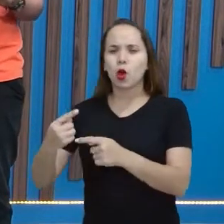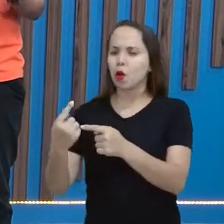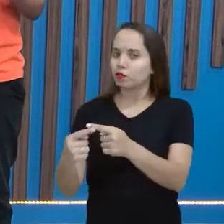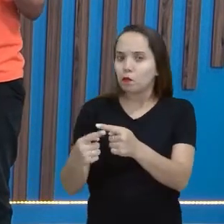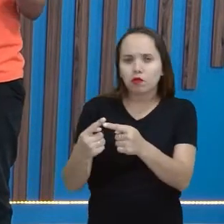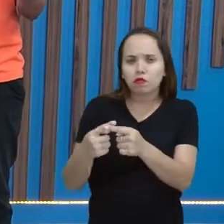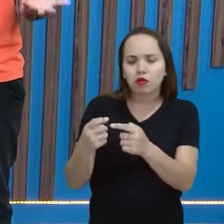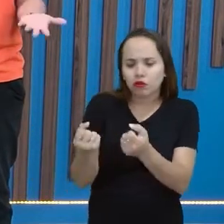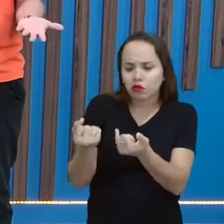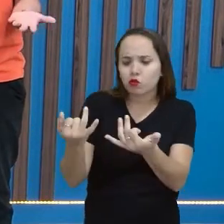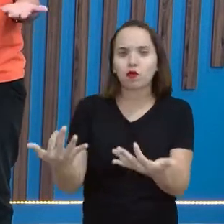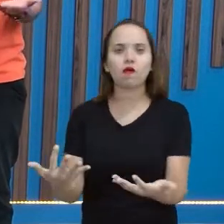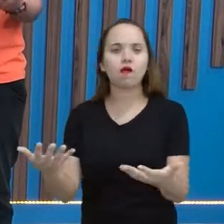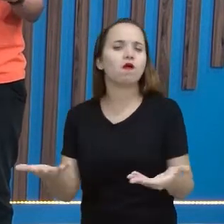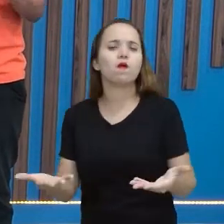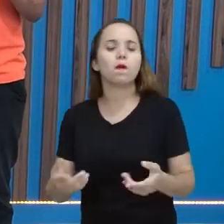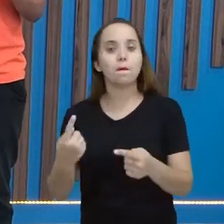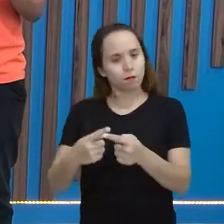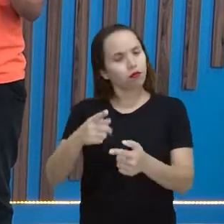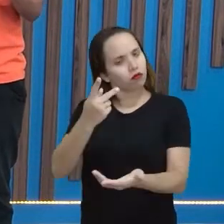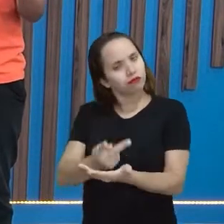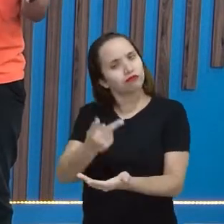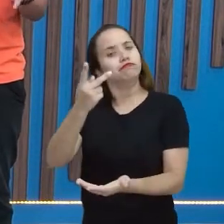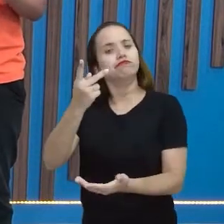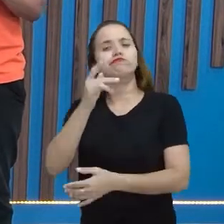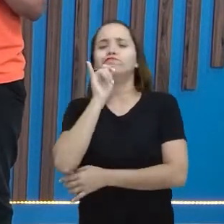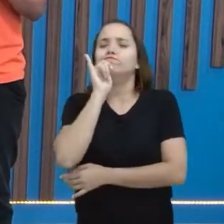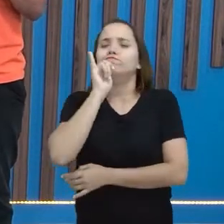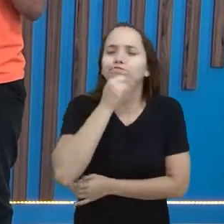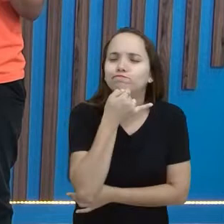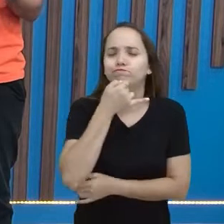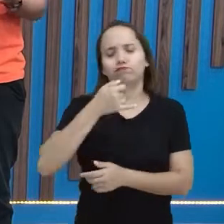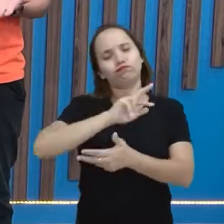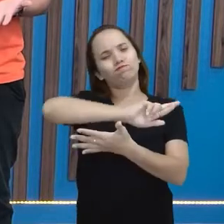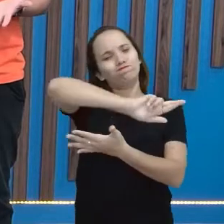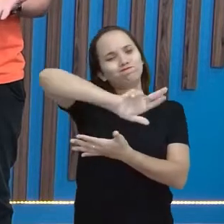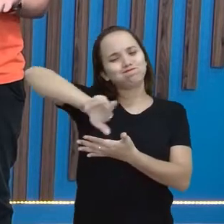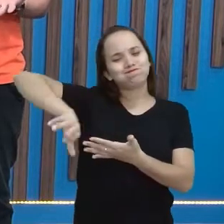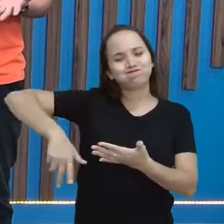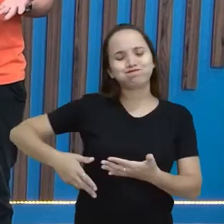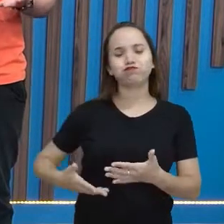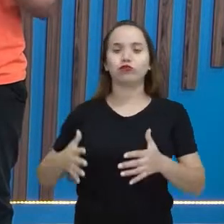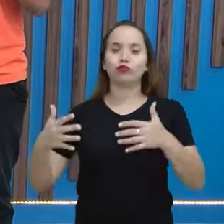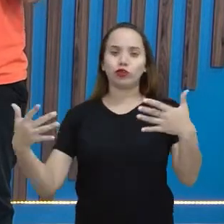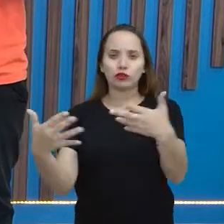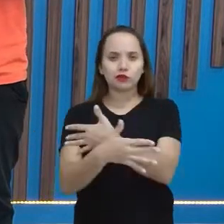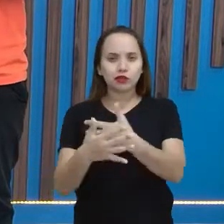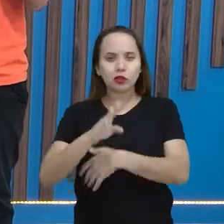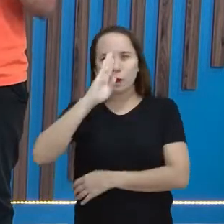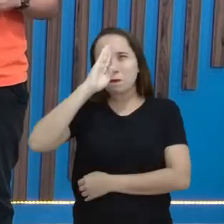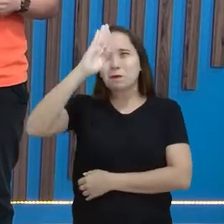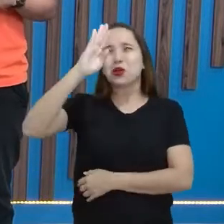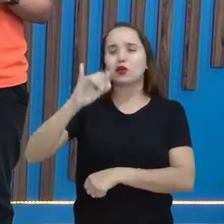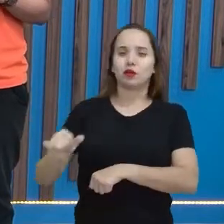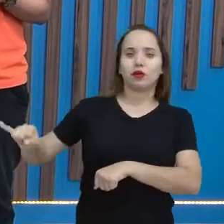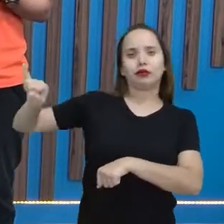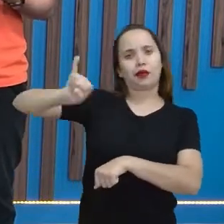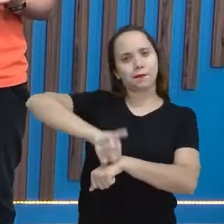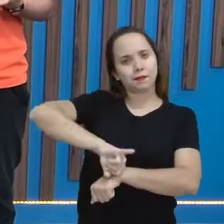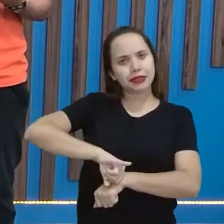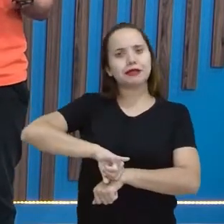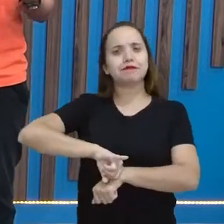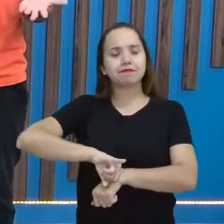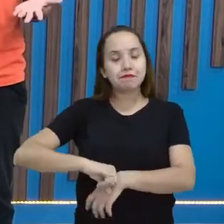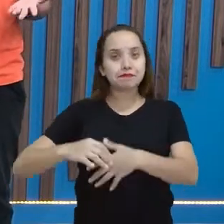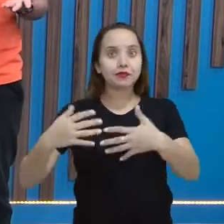acontece, infelizmente, em várias cidades, principalmente capitais, tá? Então, para a gente ficar